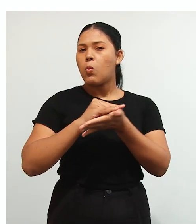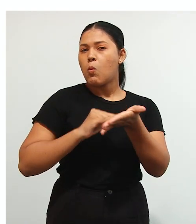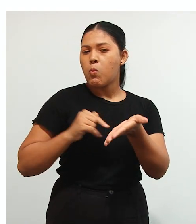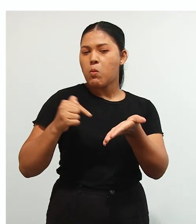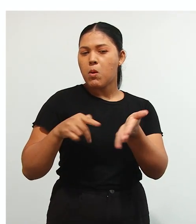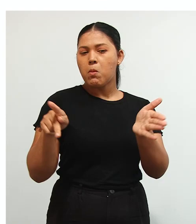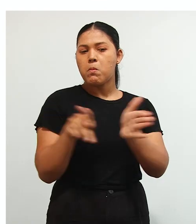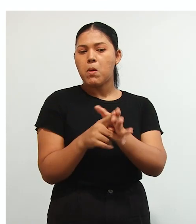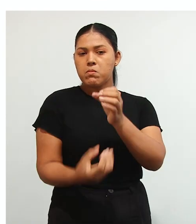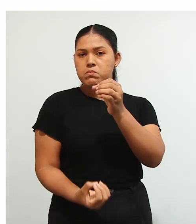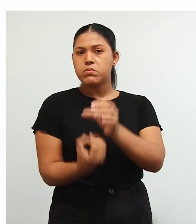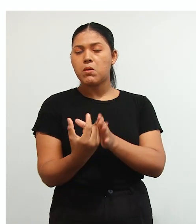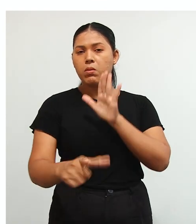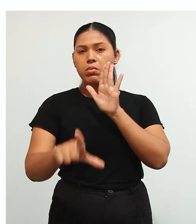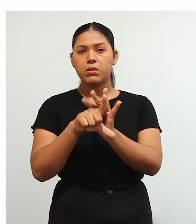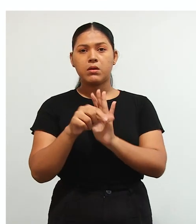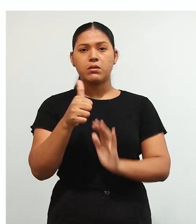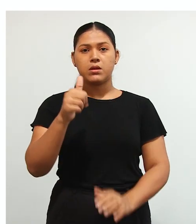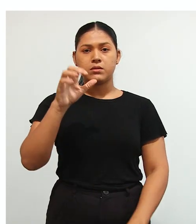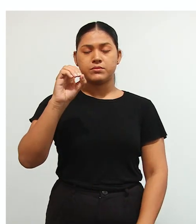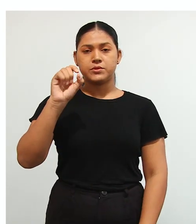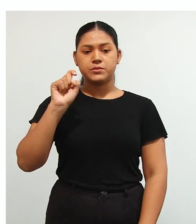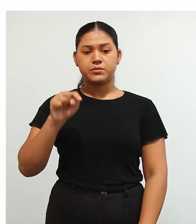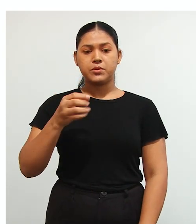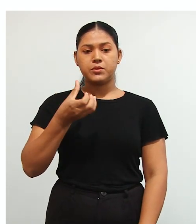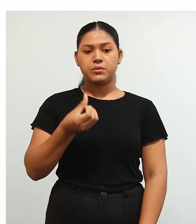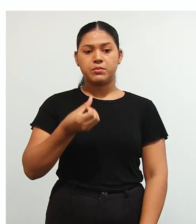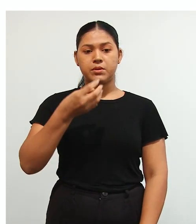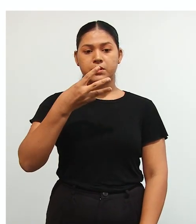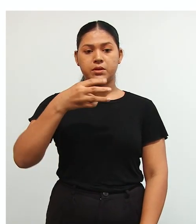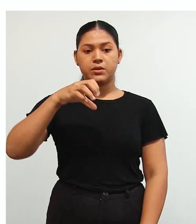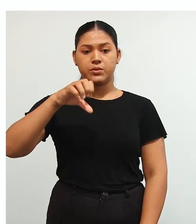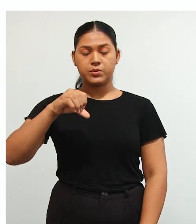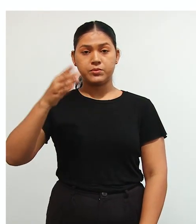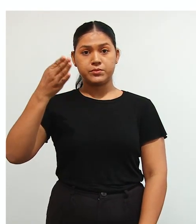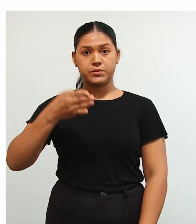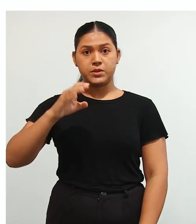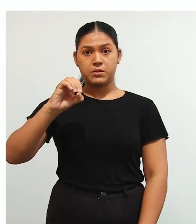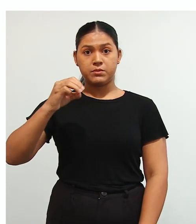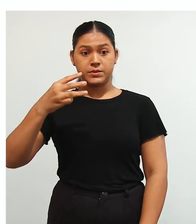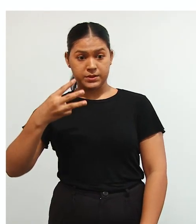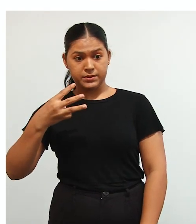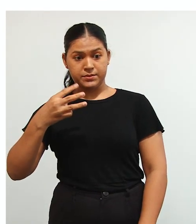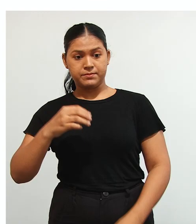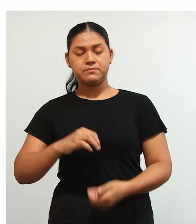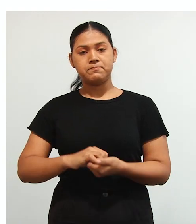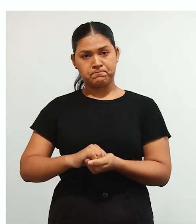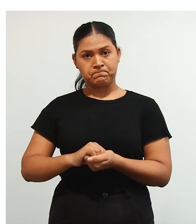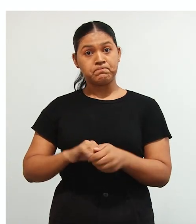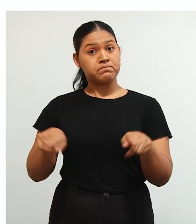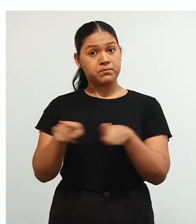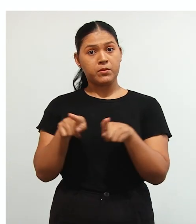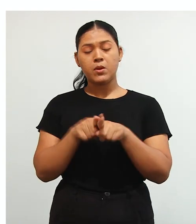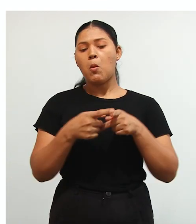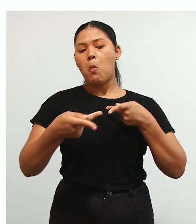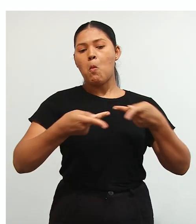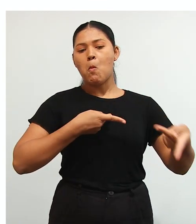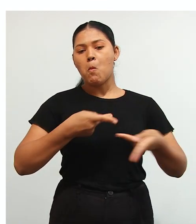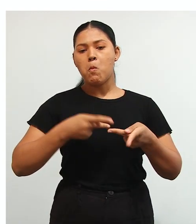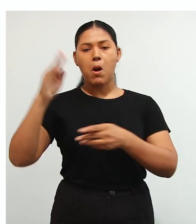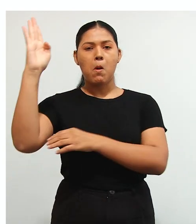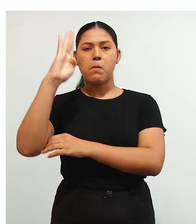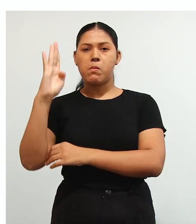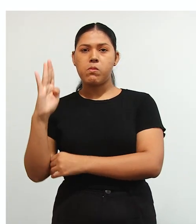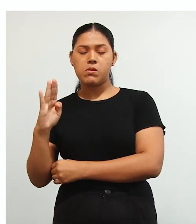de 2008. Você tem o Plano Nacional, o documento é de 2009, você tem o Plano Nacional de Implementação